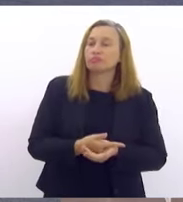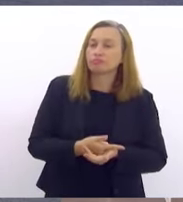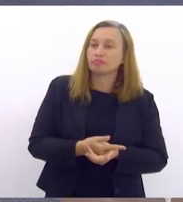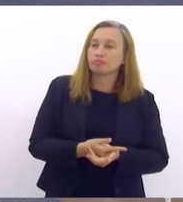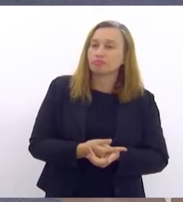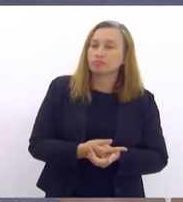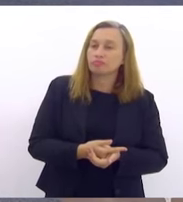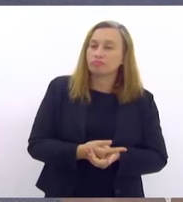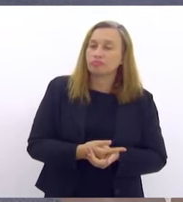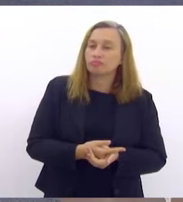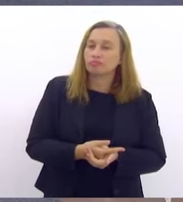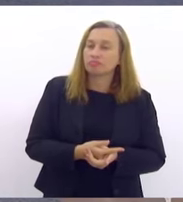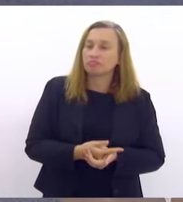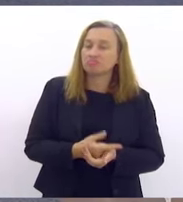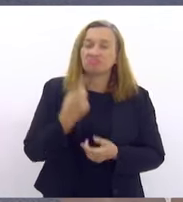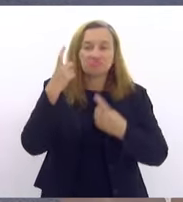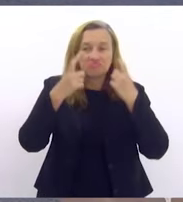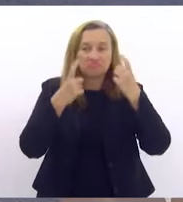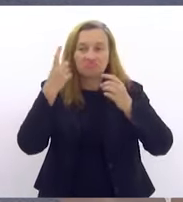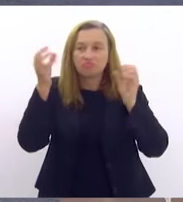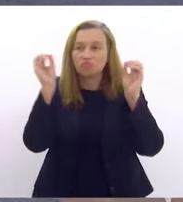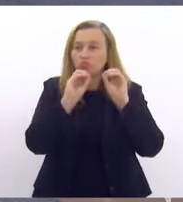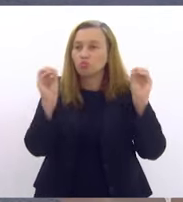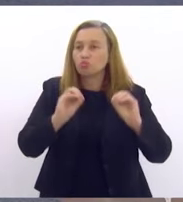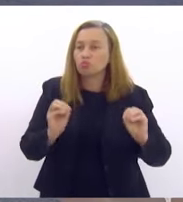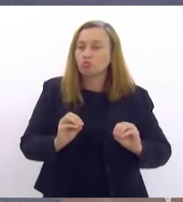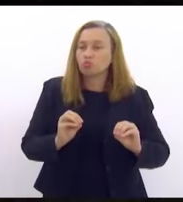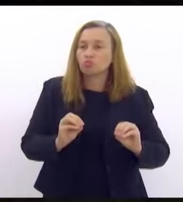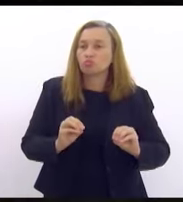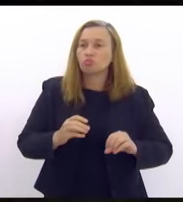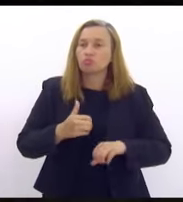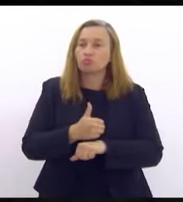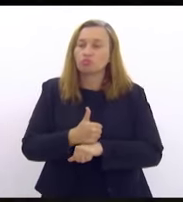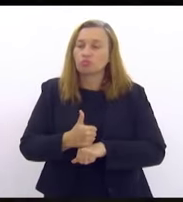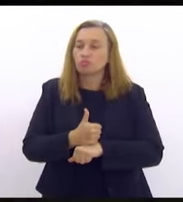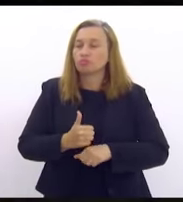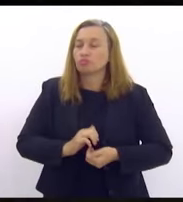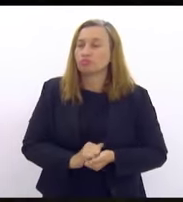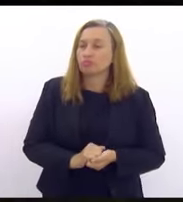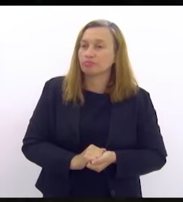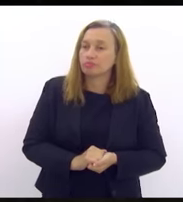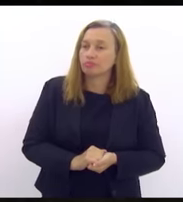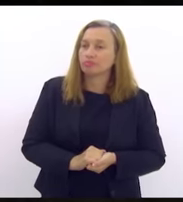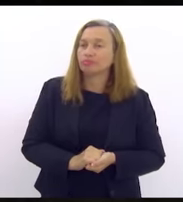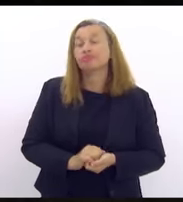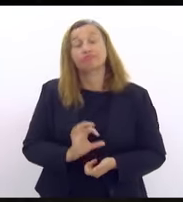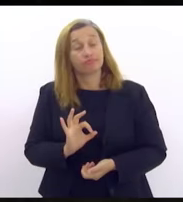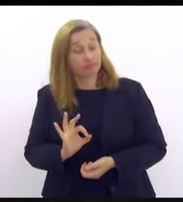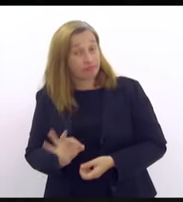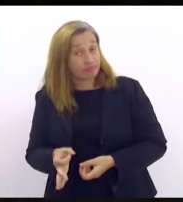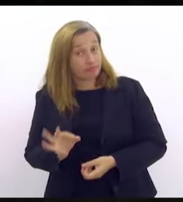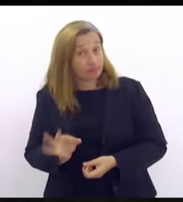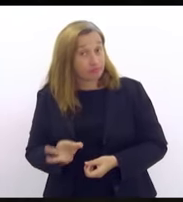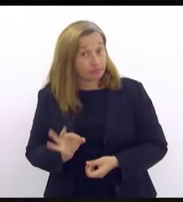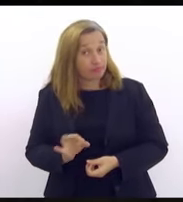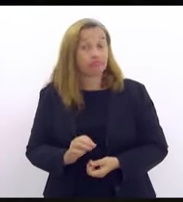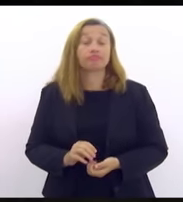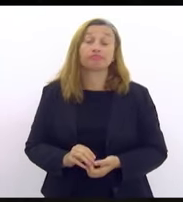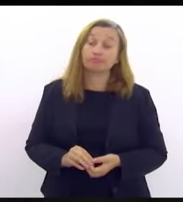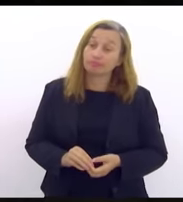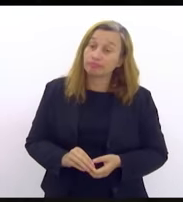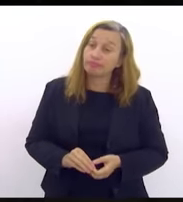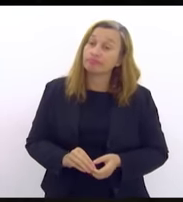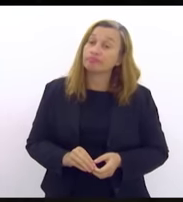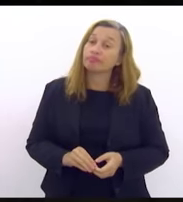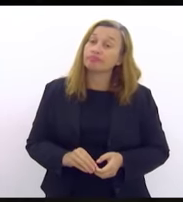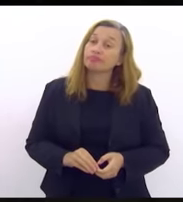e sem a preocupação do profissionalismo e isso obviamente envolve eh